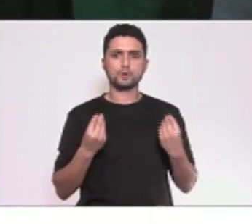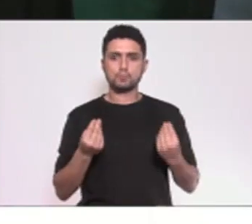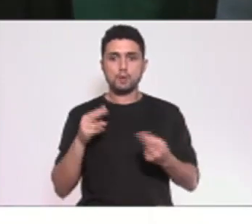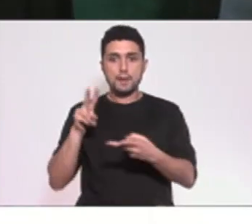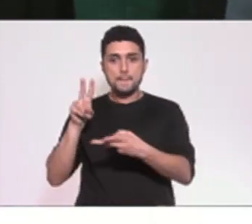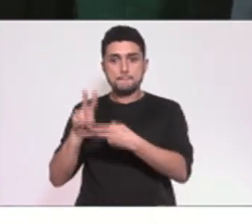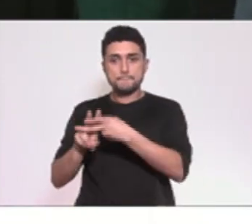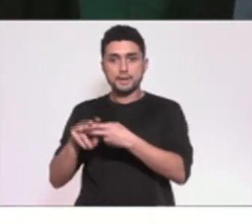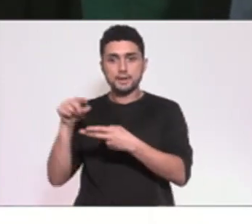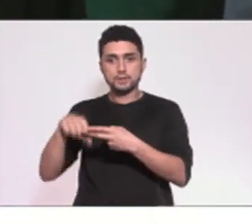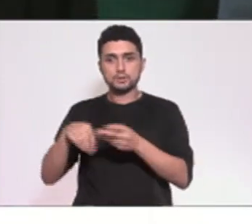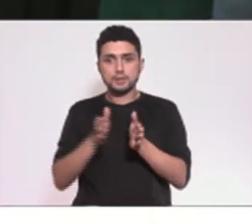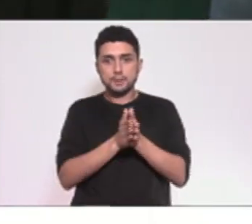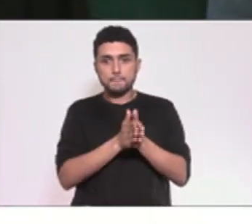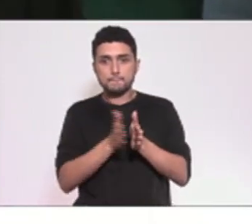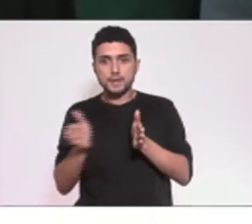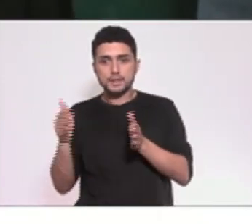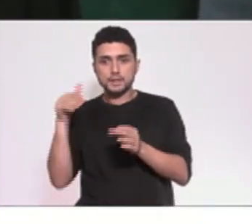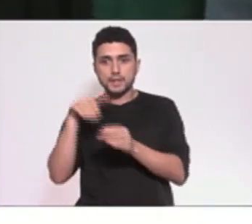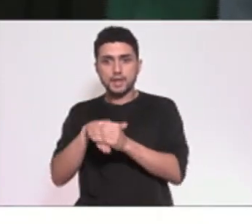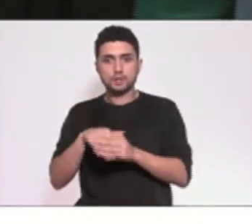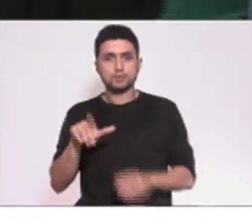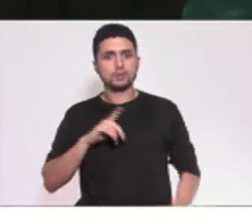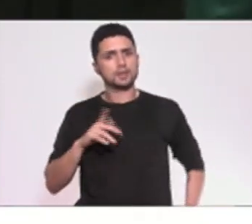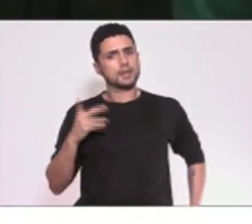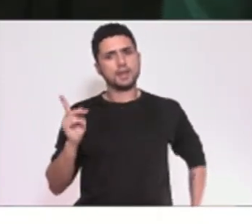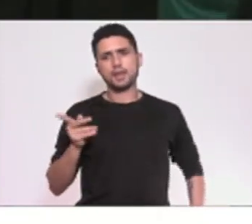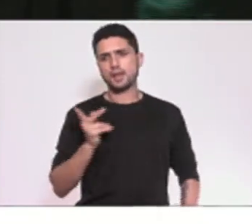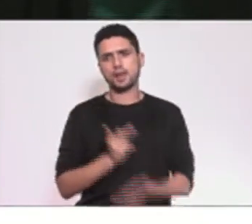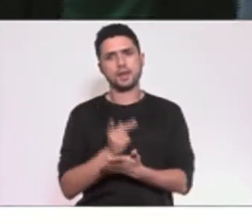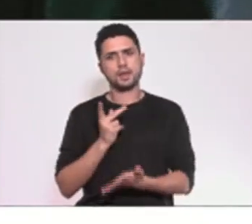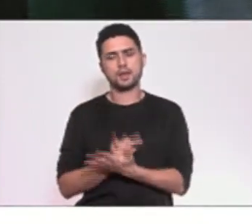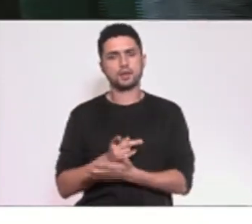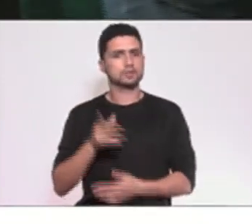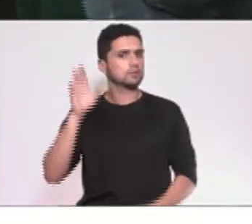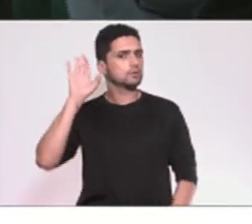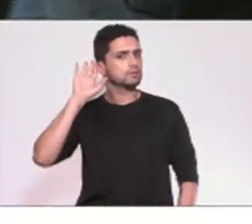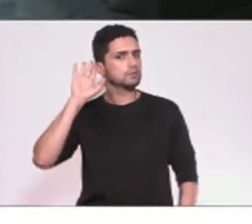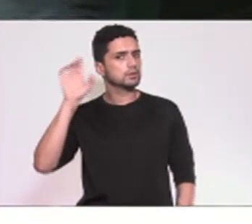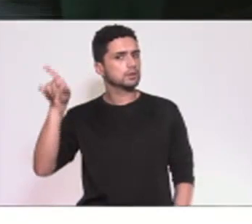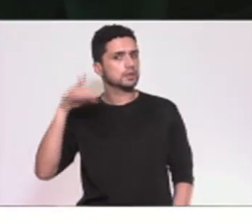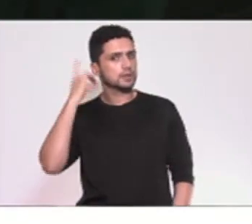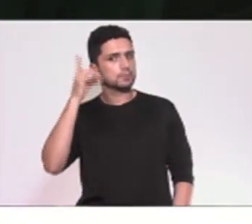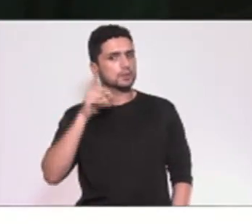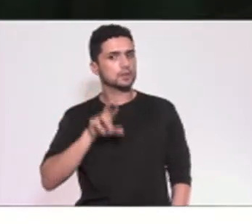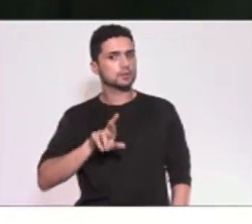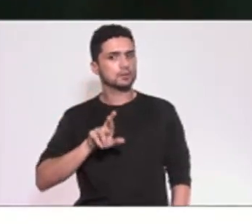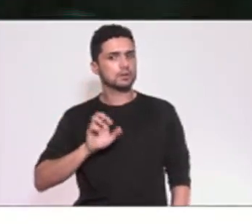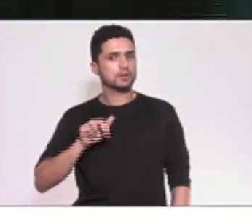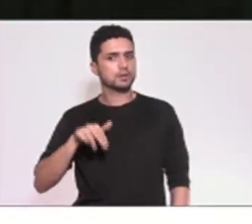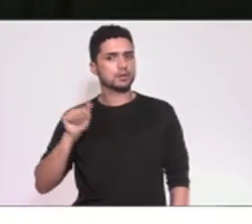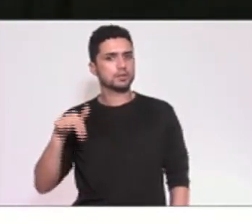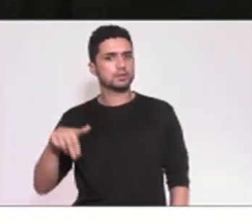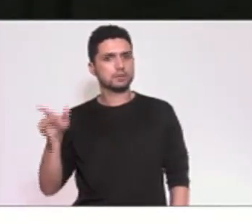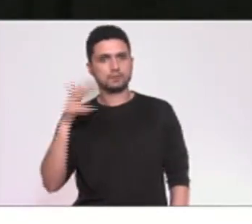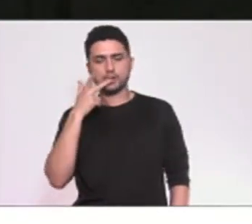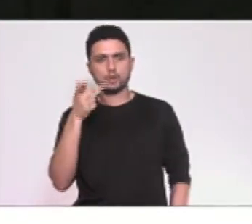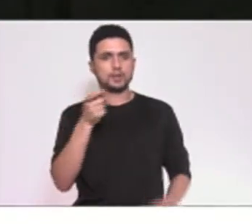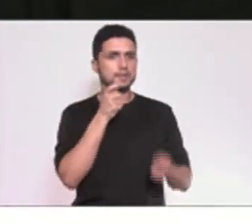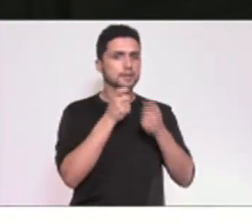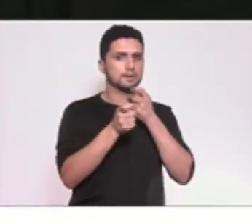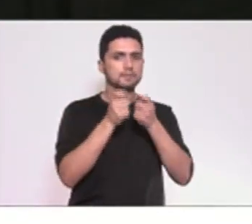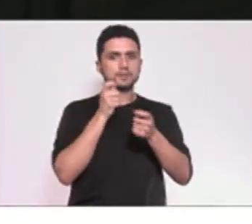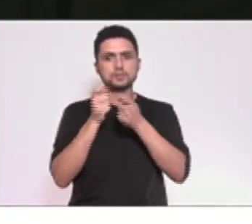preso no exercício do mandato. Escutei o deputado Ferreirinha vociferando numa